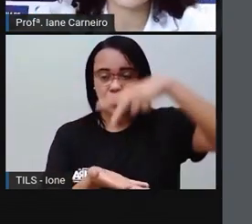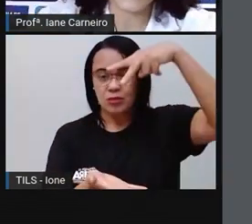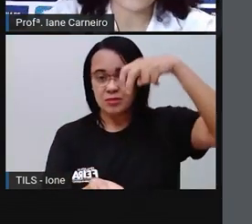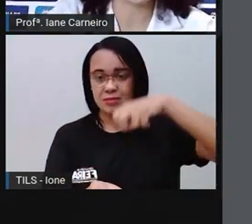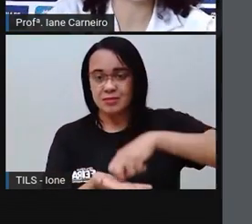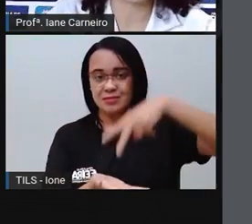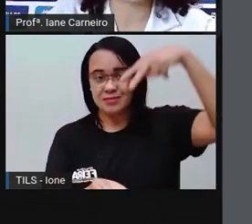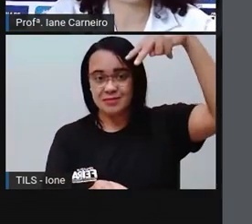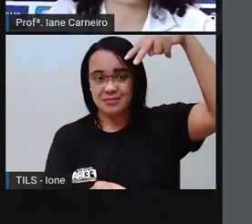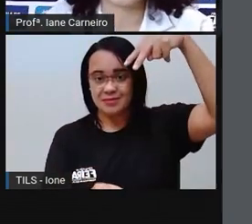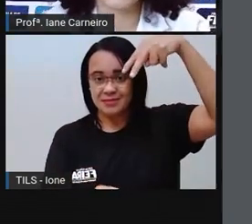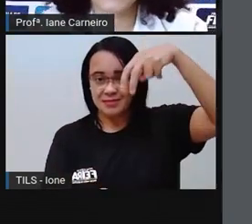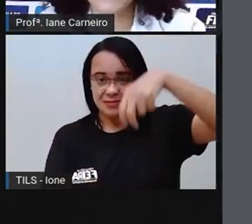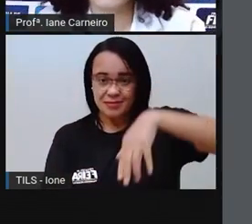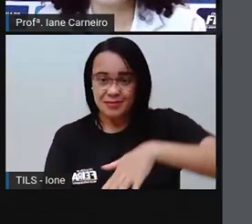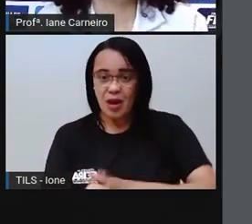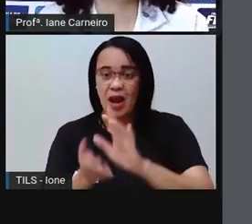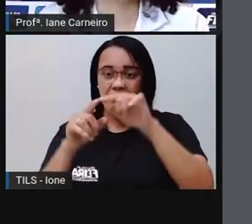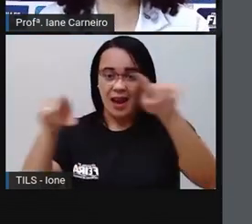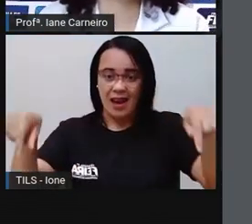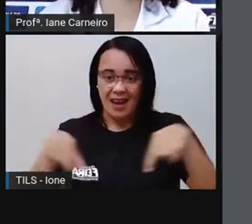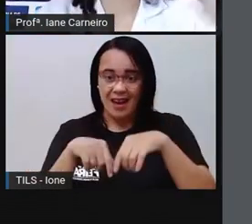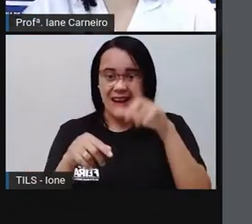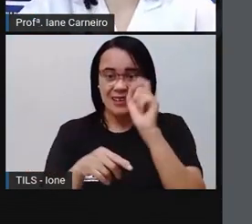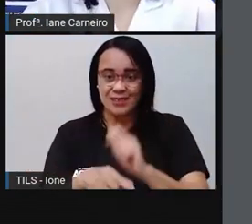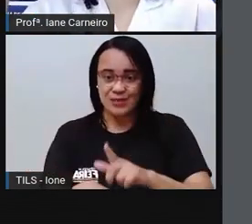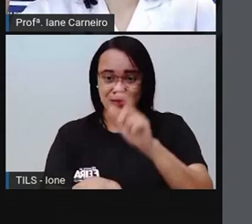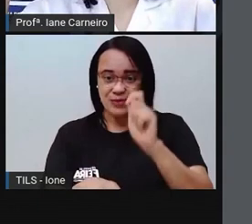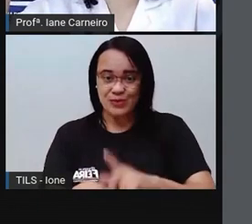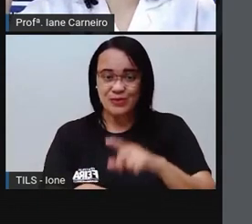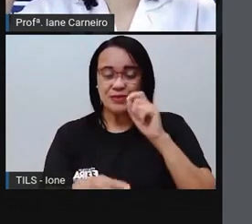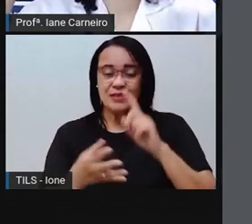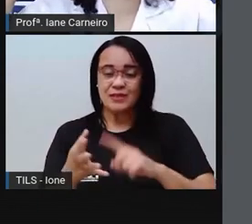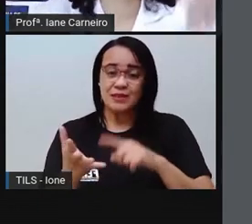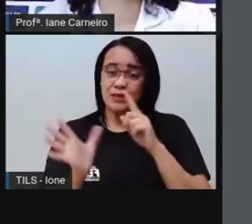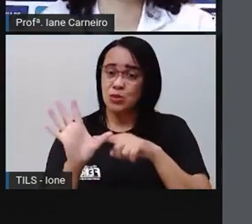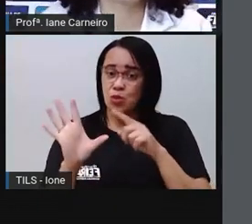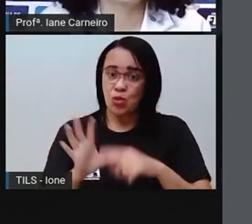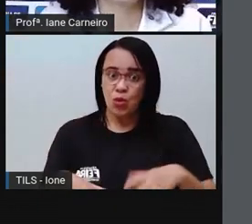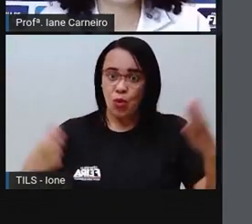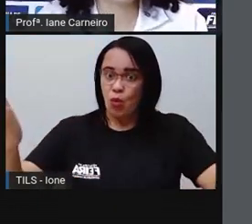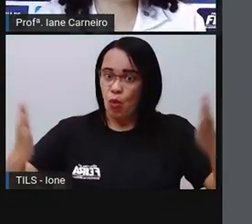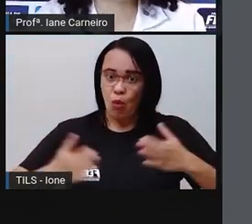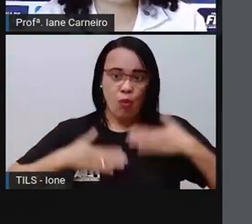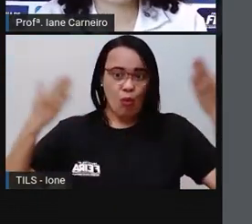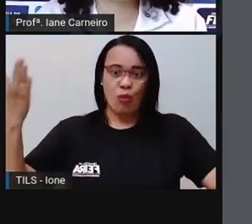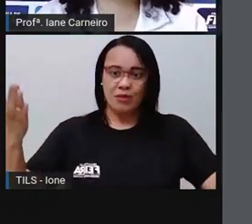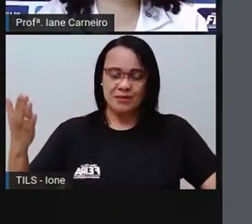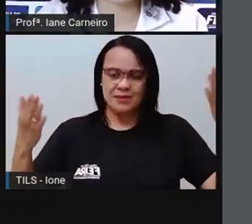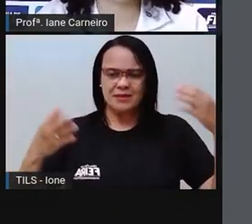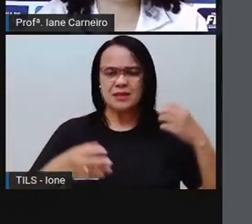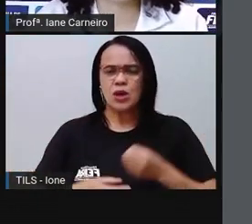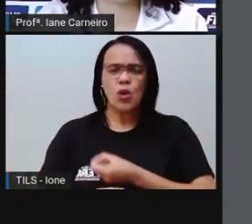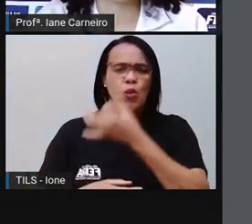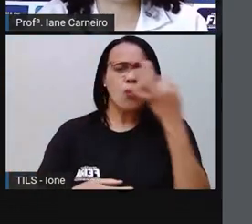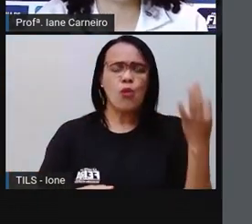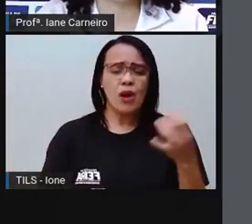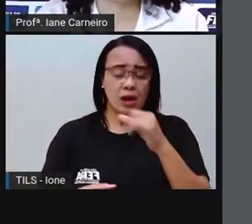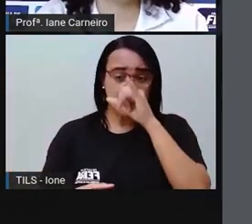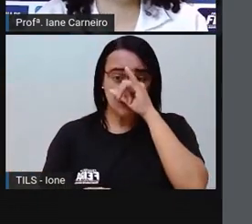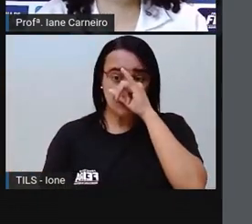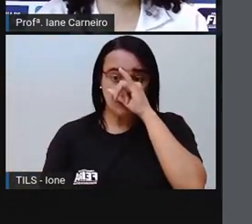um salto na piscina, né? E o outro aqui, ó, tomando um susto. Então vamos contar quantos porquinhos tem